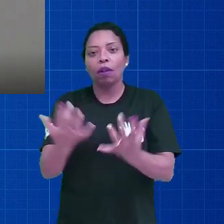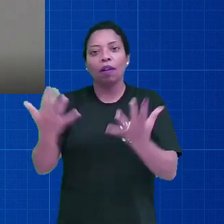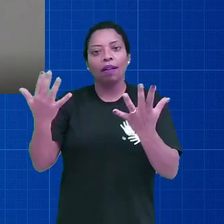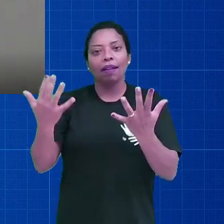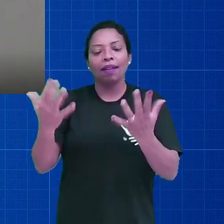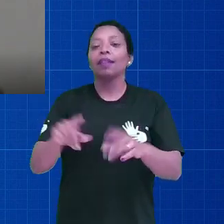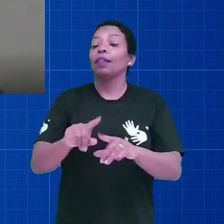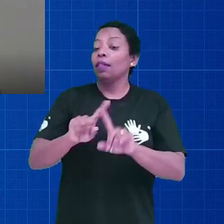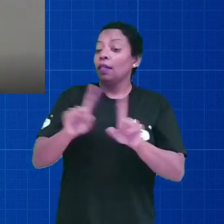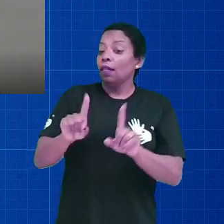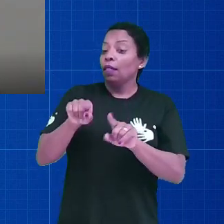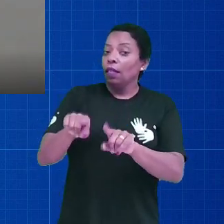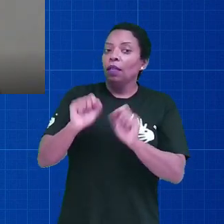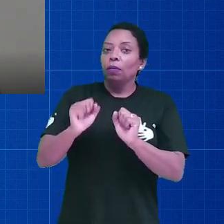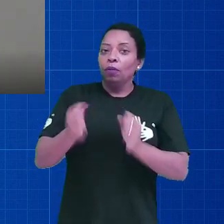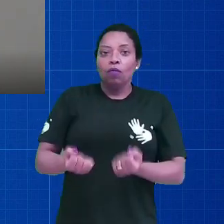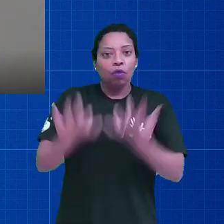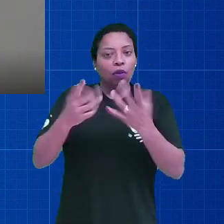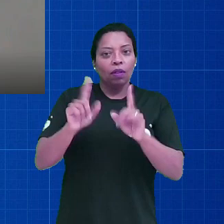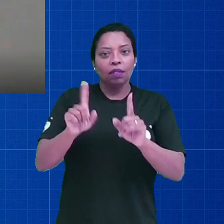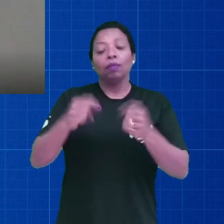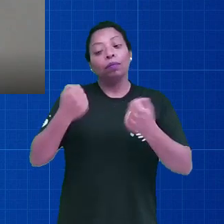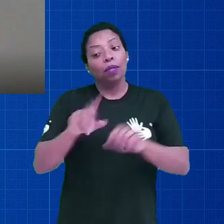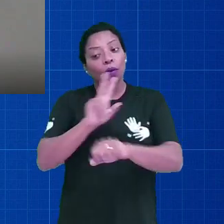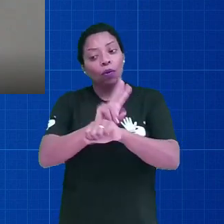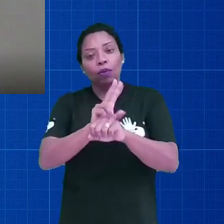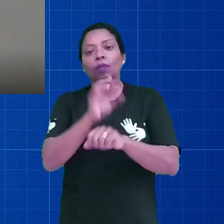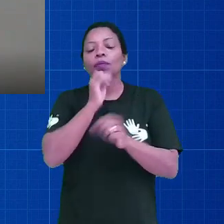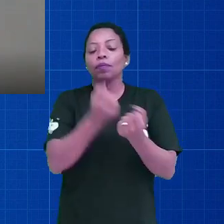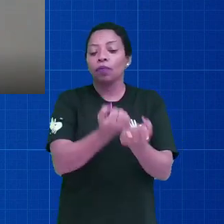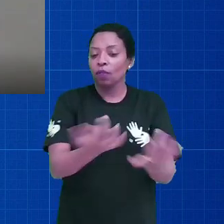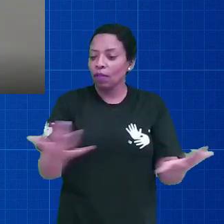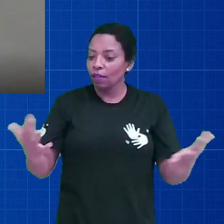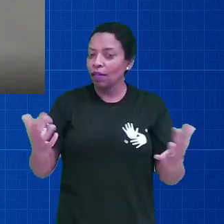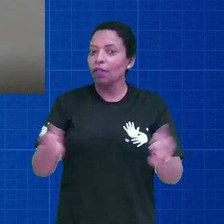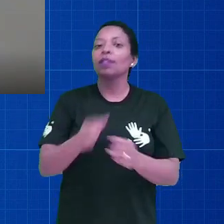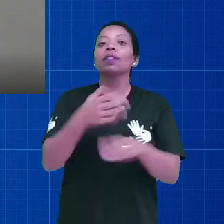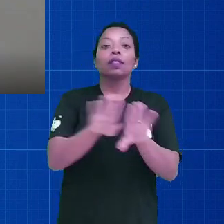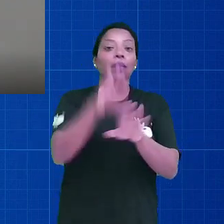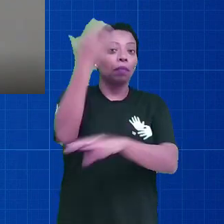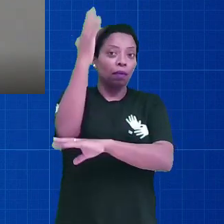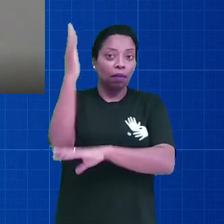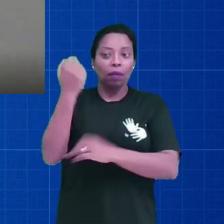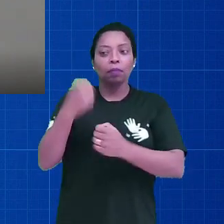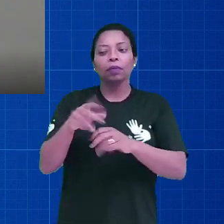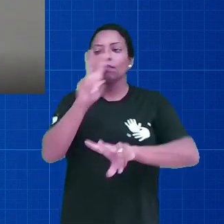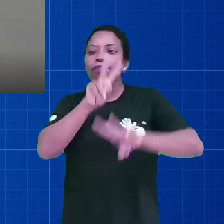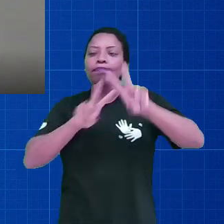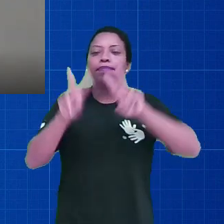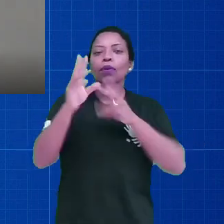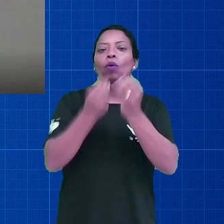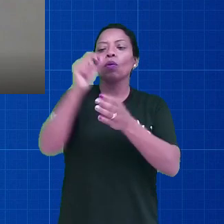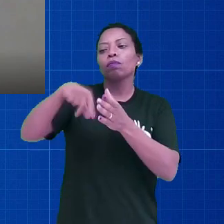material combustível, tanto na horizontal como na vertical. Então, você acaba quebrando um pouco a propagação do